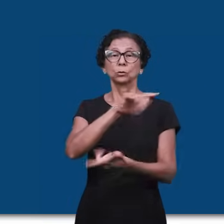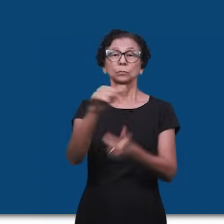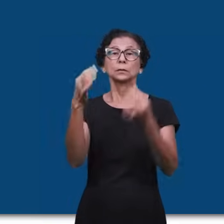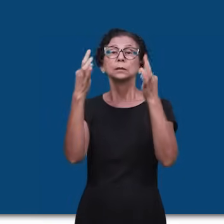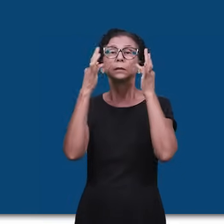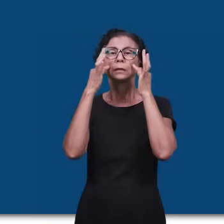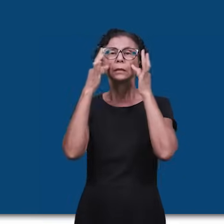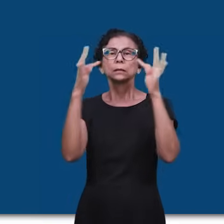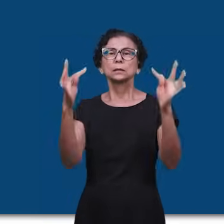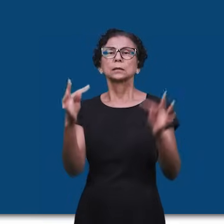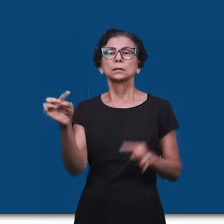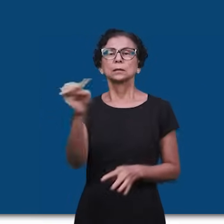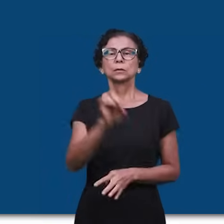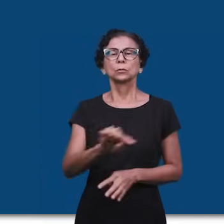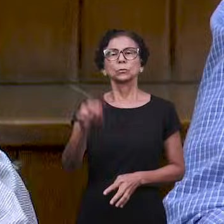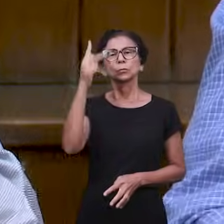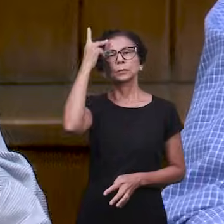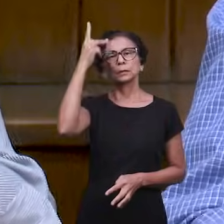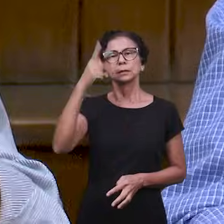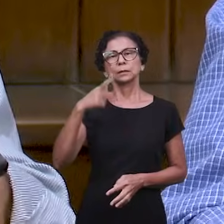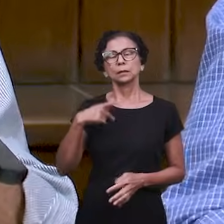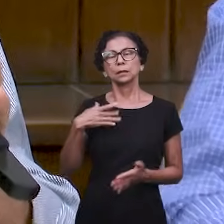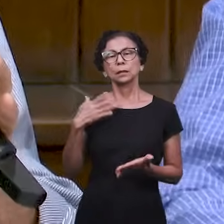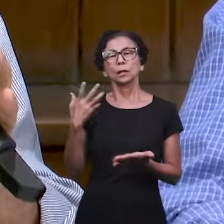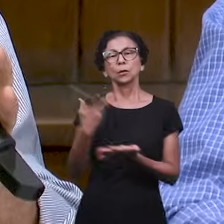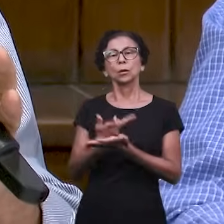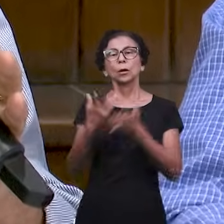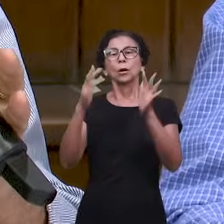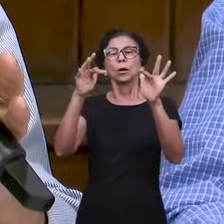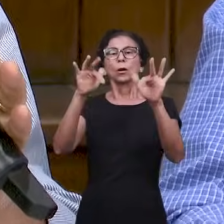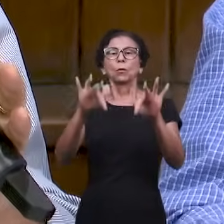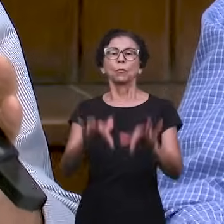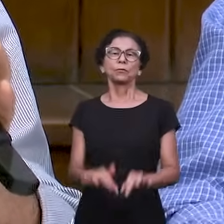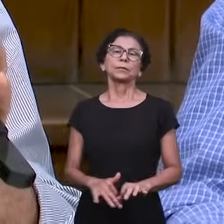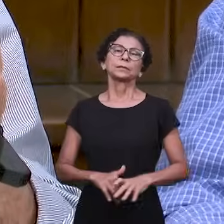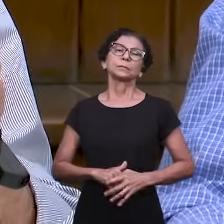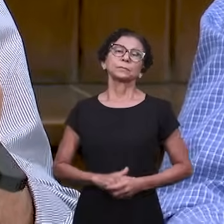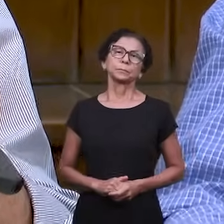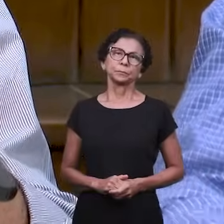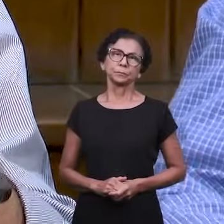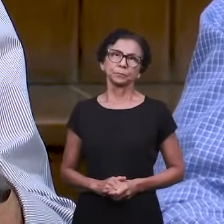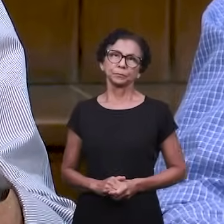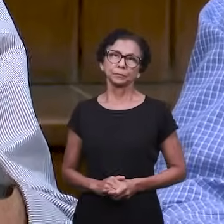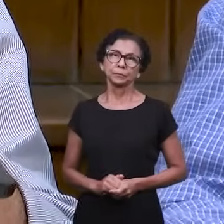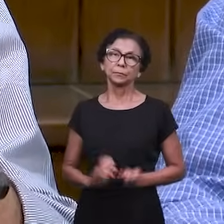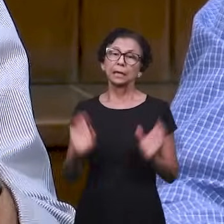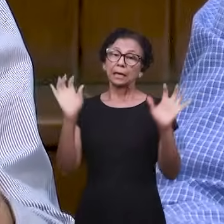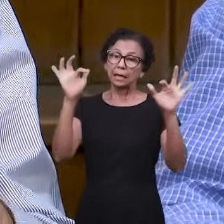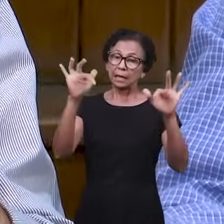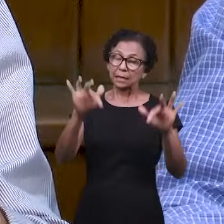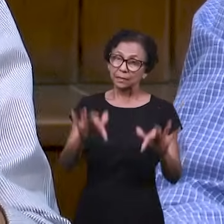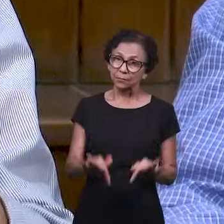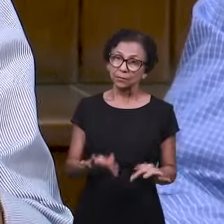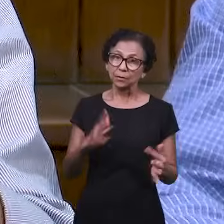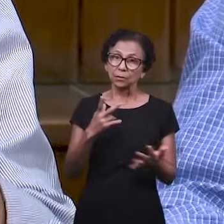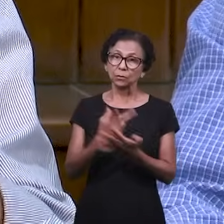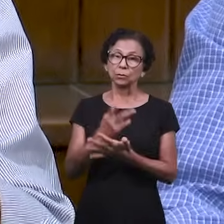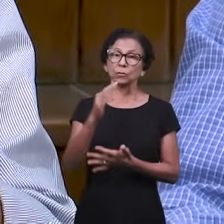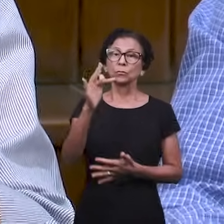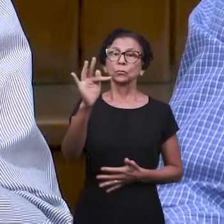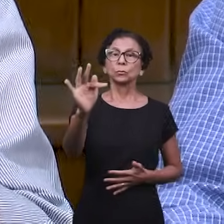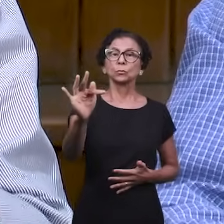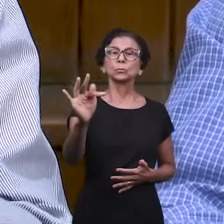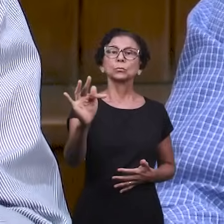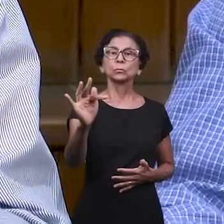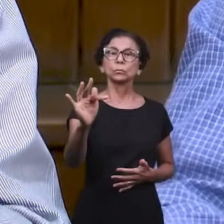as gentes, então virá o fim. O fim que ele diz aqui é o que vai acontecer no futuro, mas